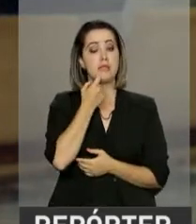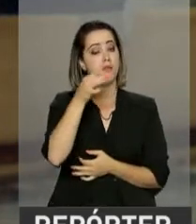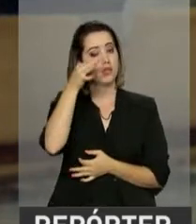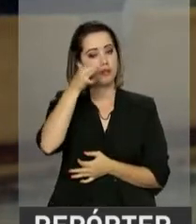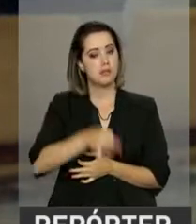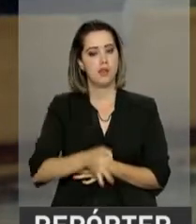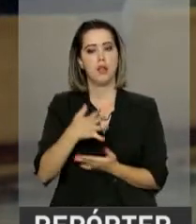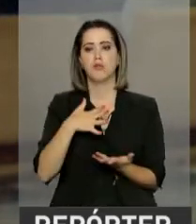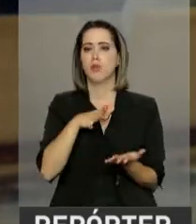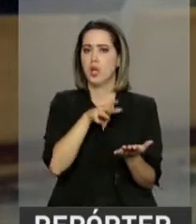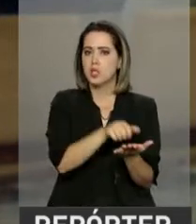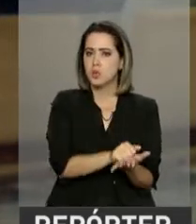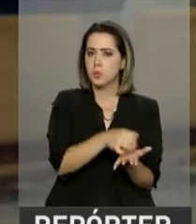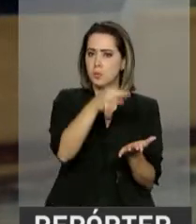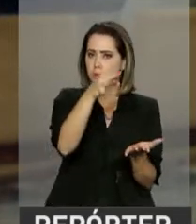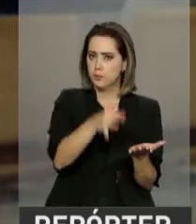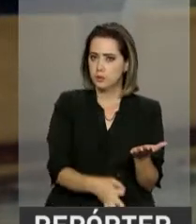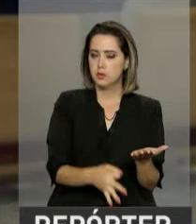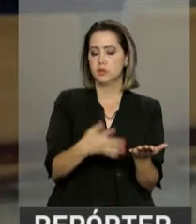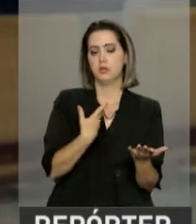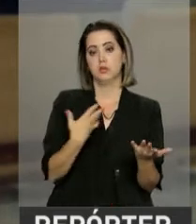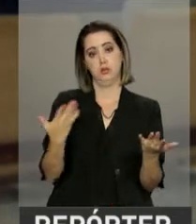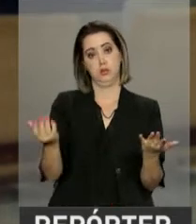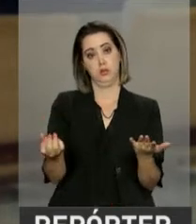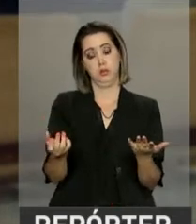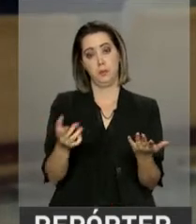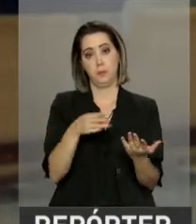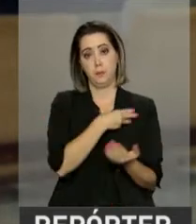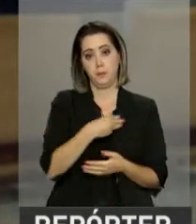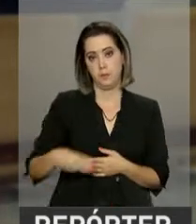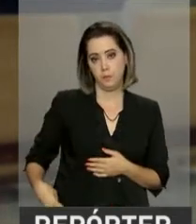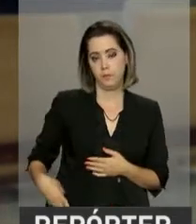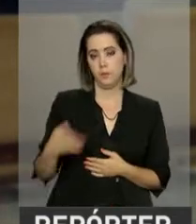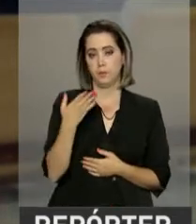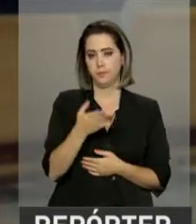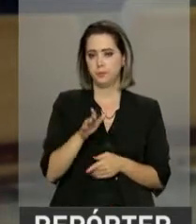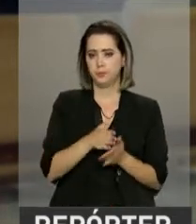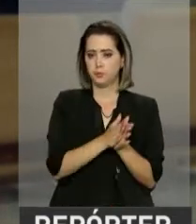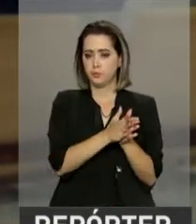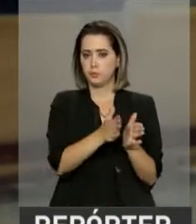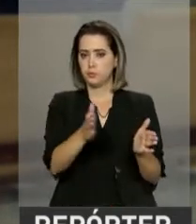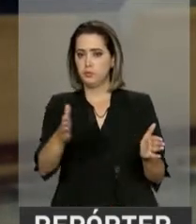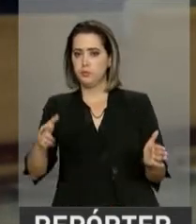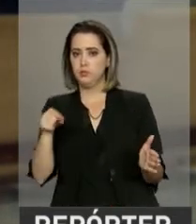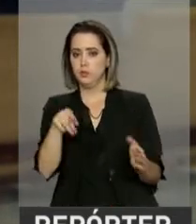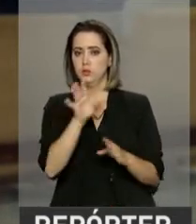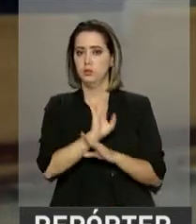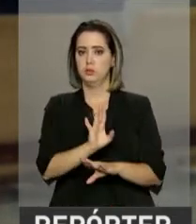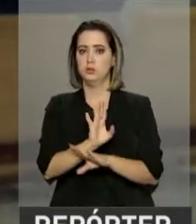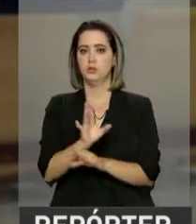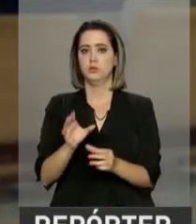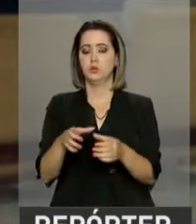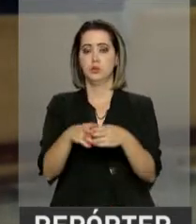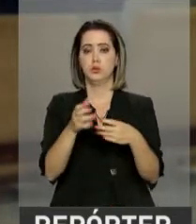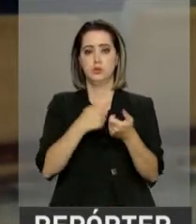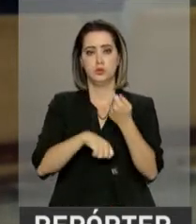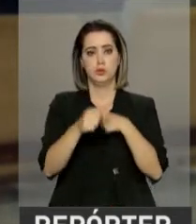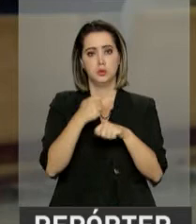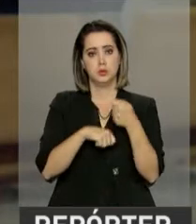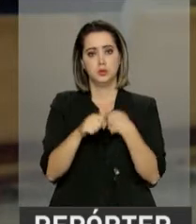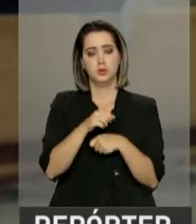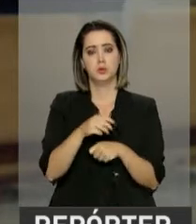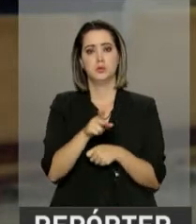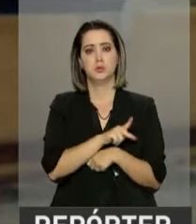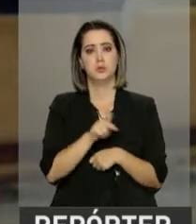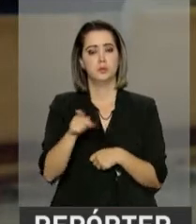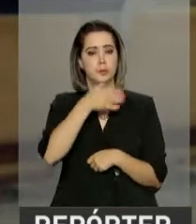Temer efetivou Oliveira no cargo. Durante este período, o ministro contribuiu com a equipe econômica do presidente Michel